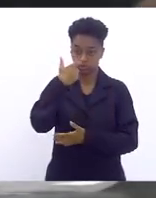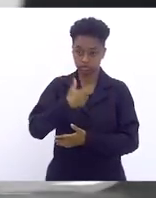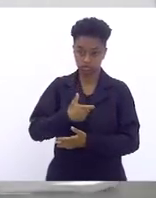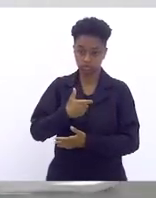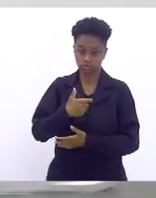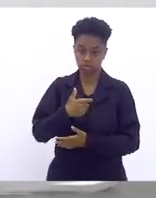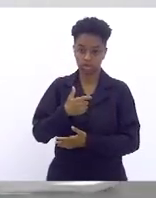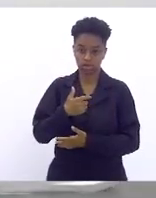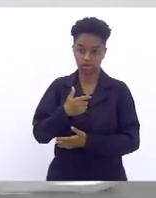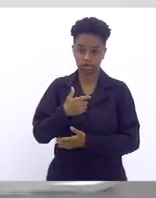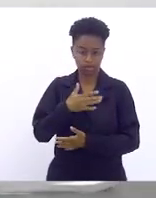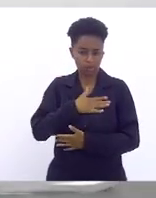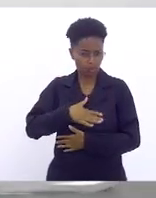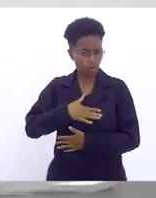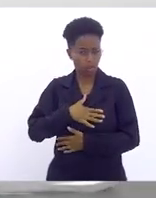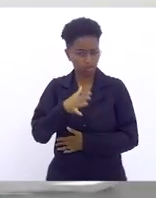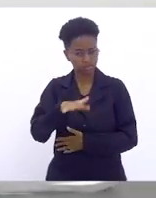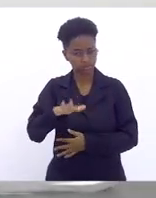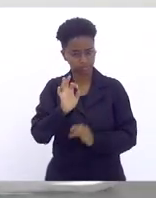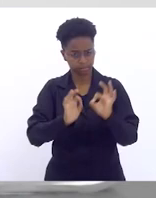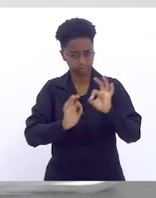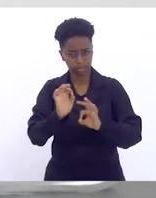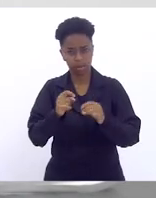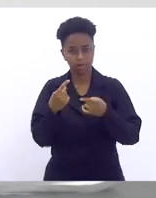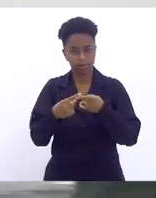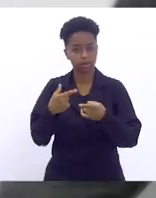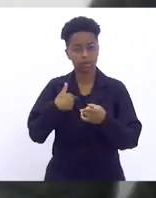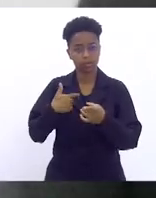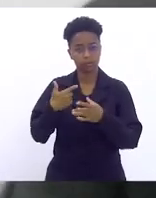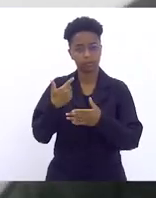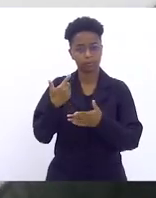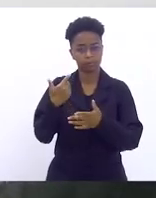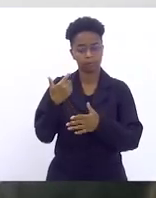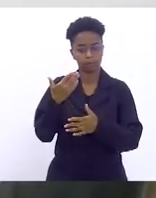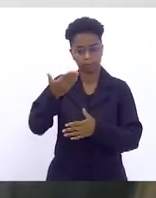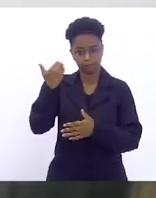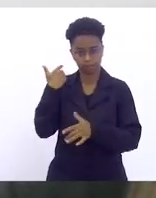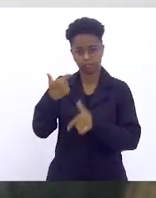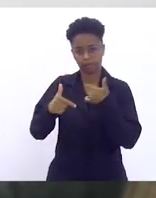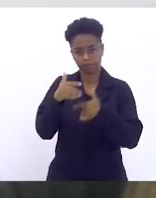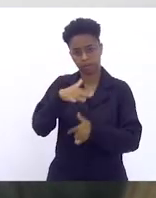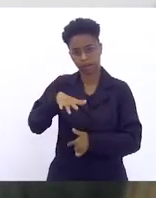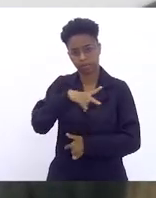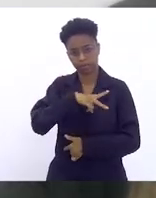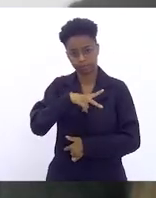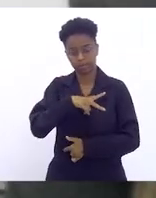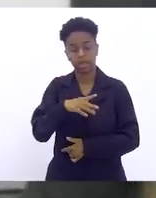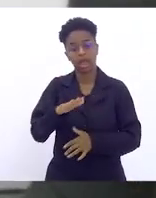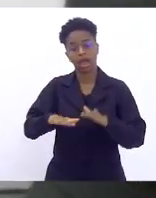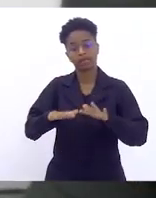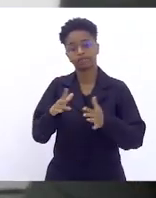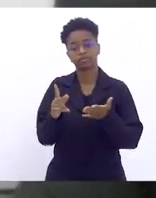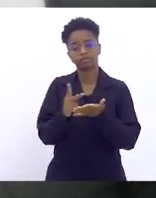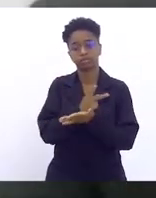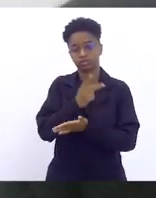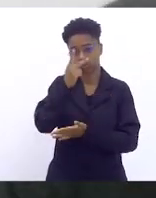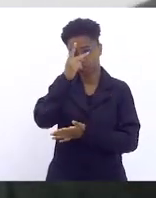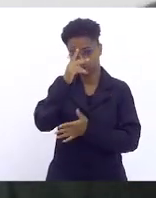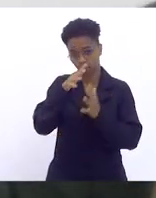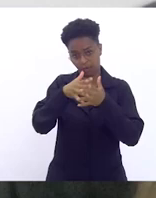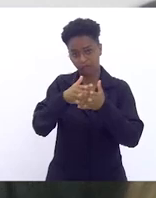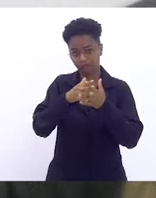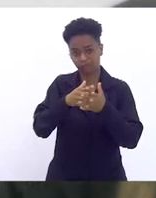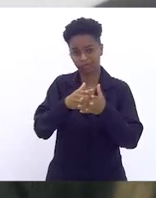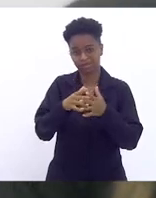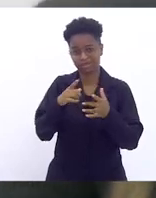entusiasta do planejamento Eu vim da do setor privado né muitas pessoas ainda confundem os pachecos